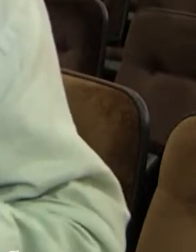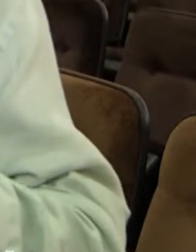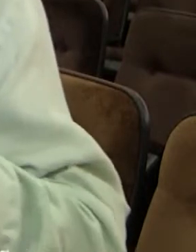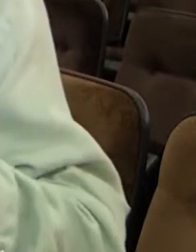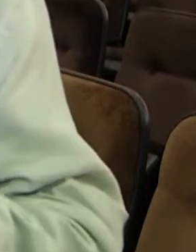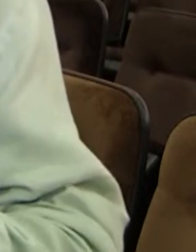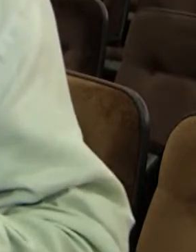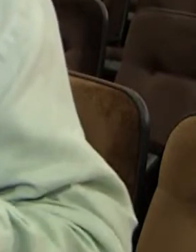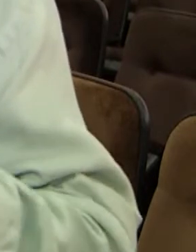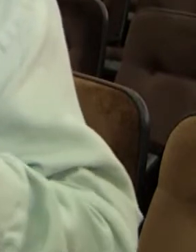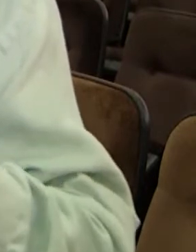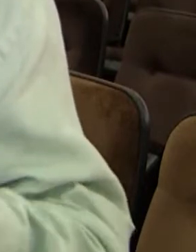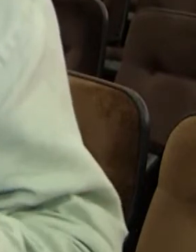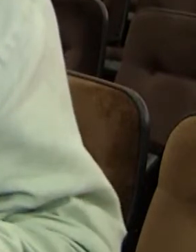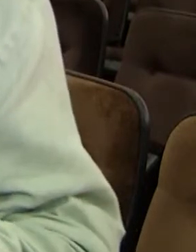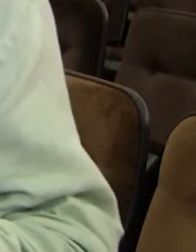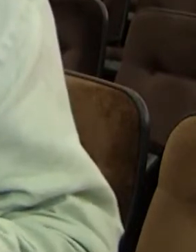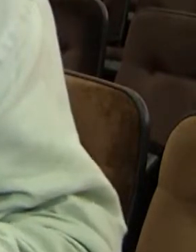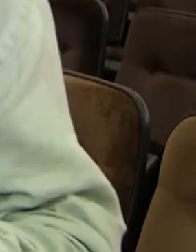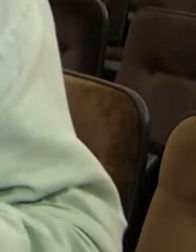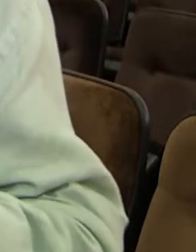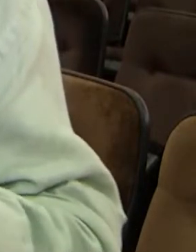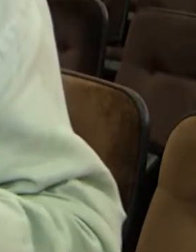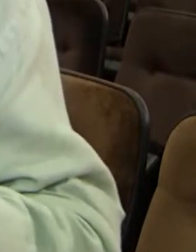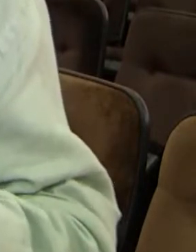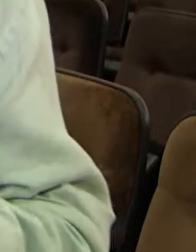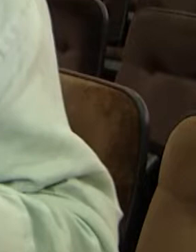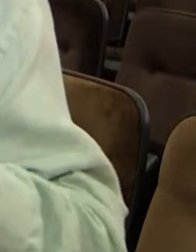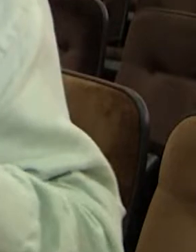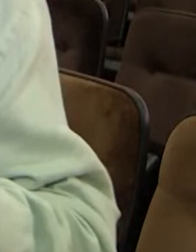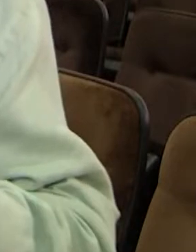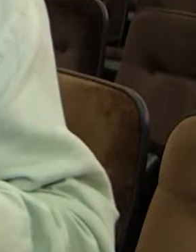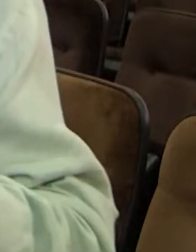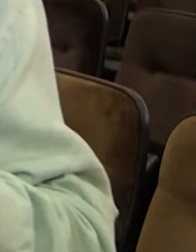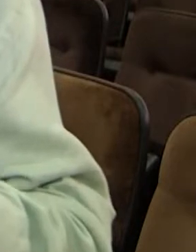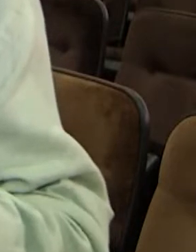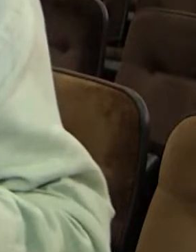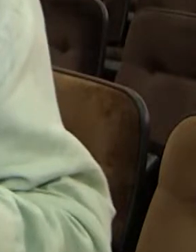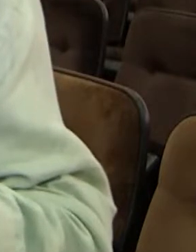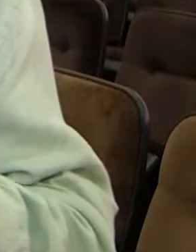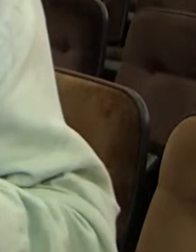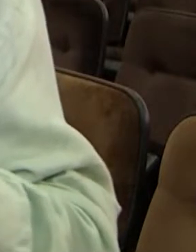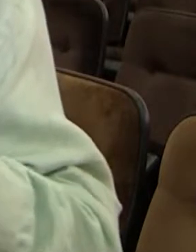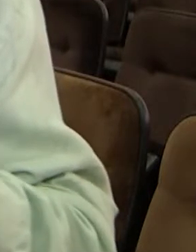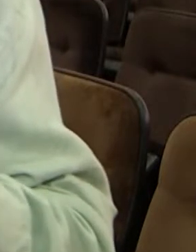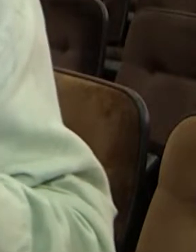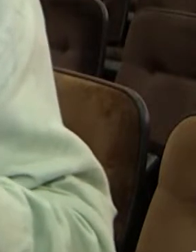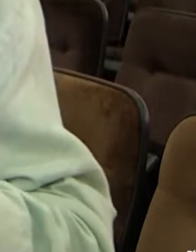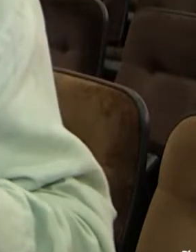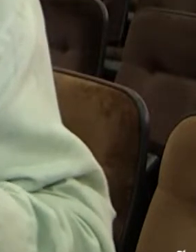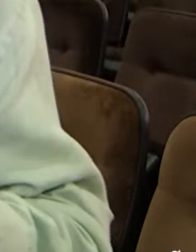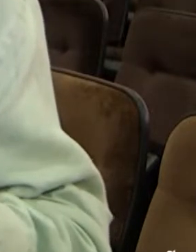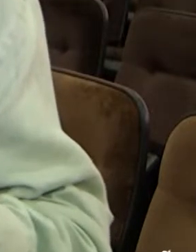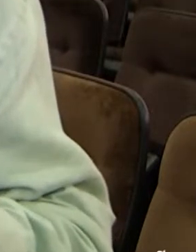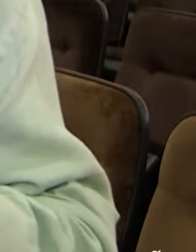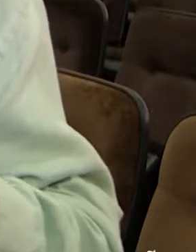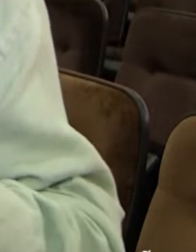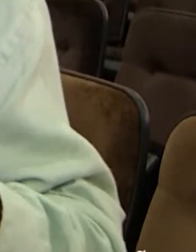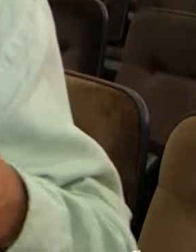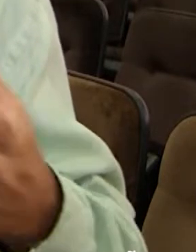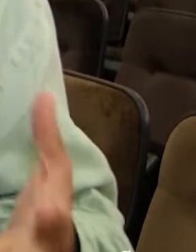na geração de emprego, de renda, né, mas na manutenção da cidade como uma cidade respeitada